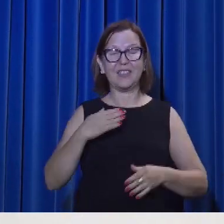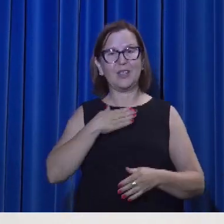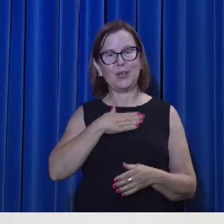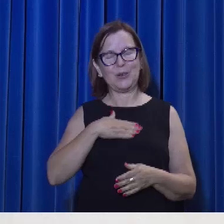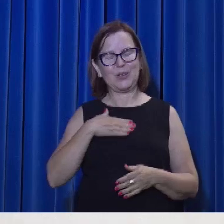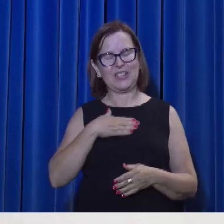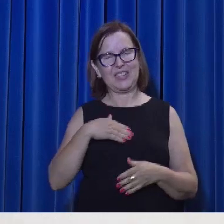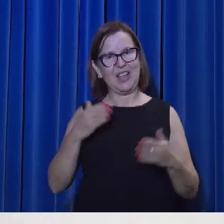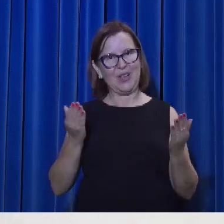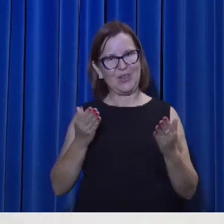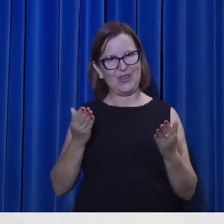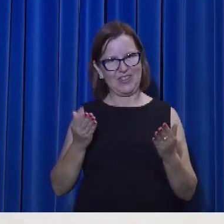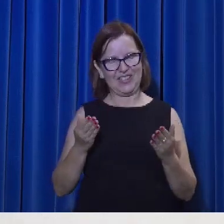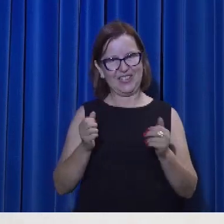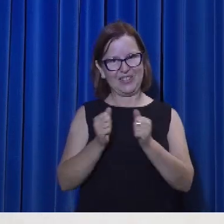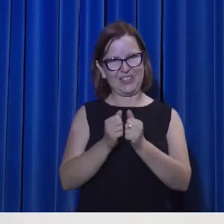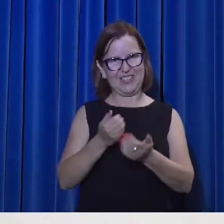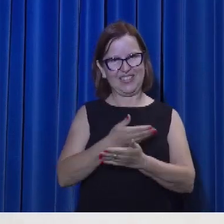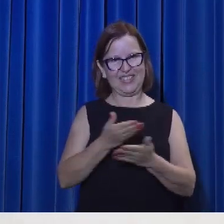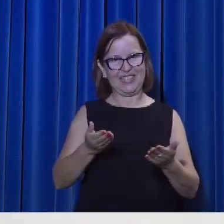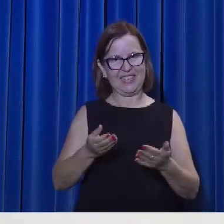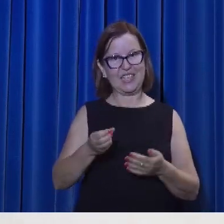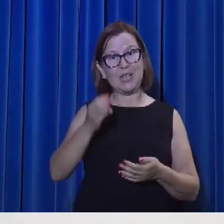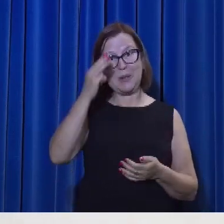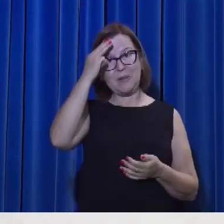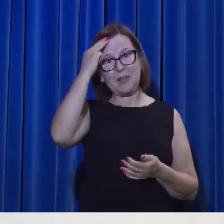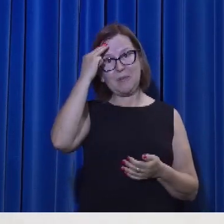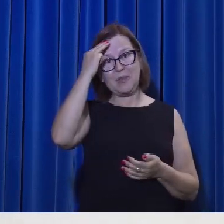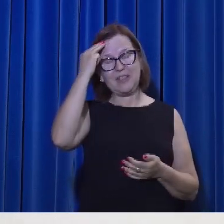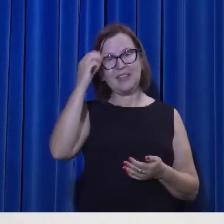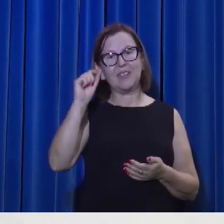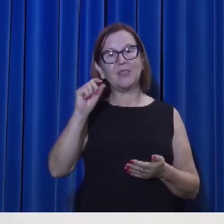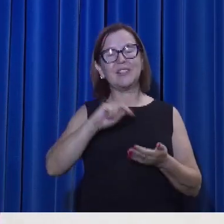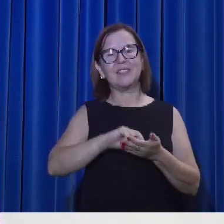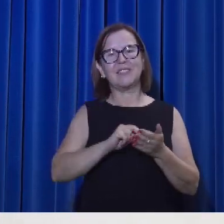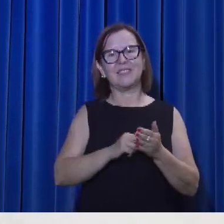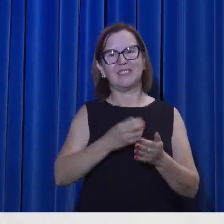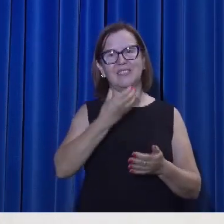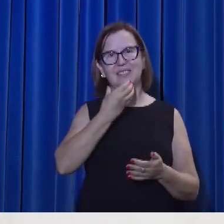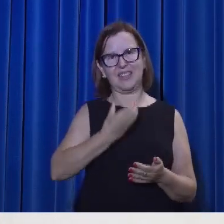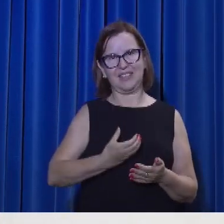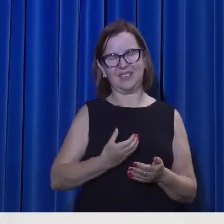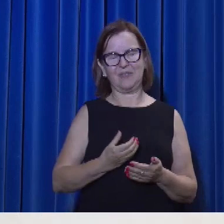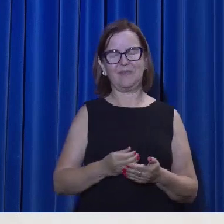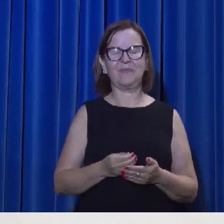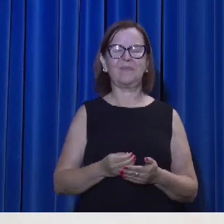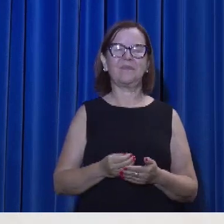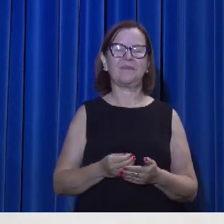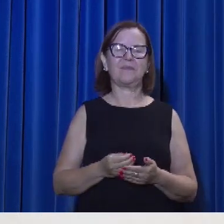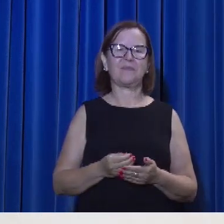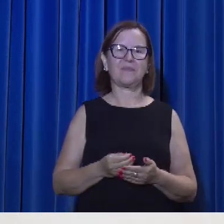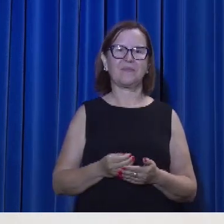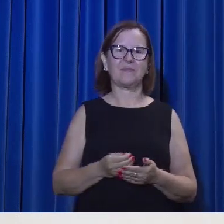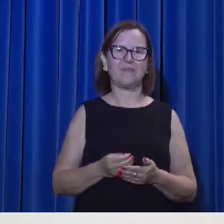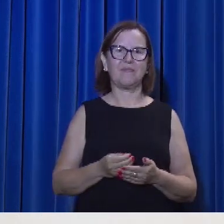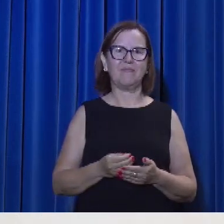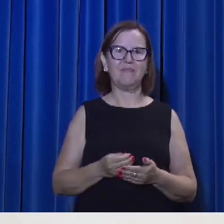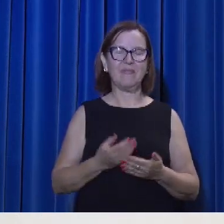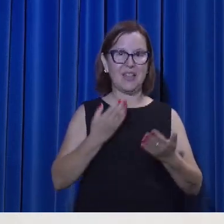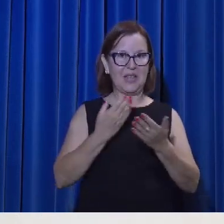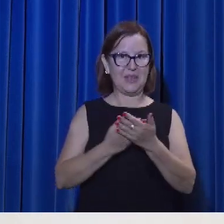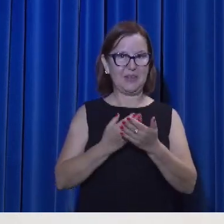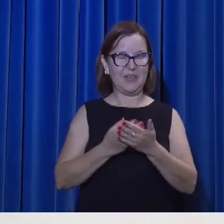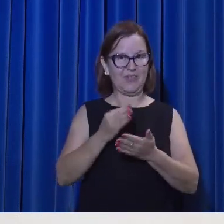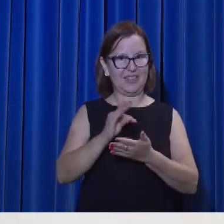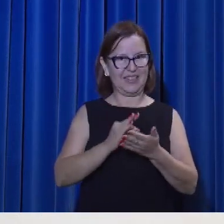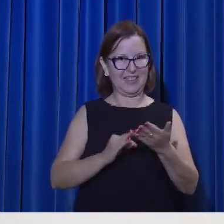de hoje, com os irmãos, meditar no que é o Natal. A gente vai estudar um texto